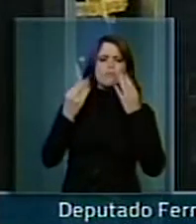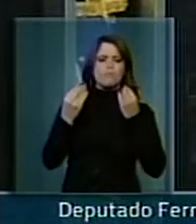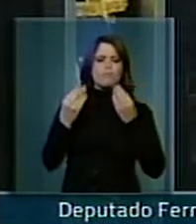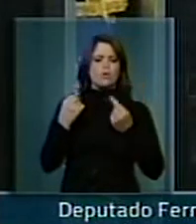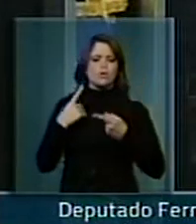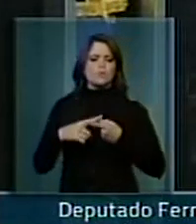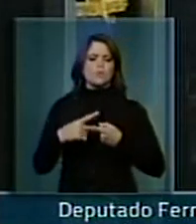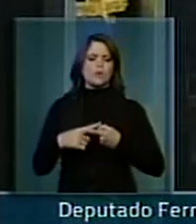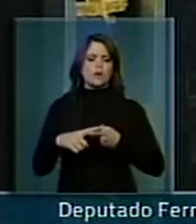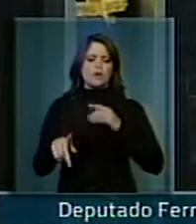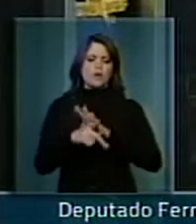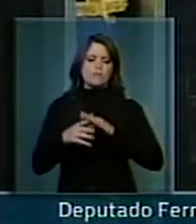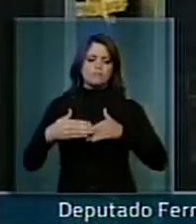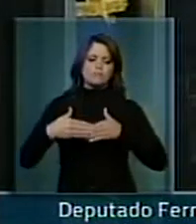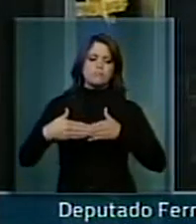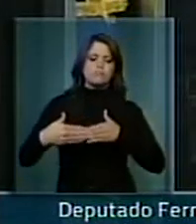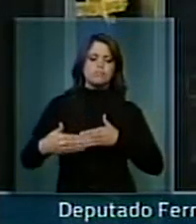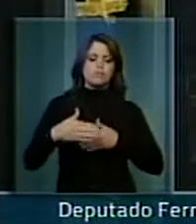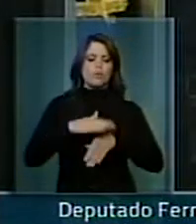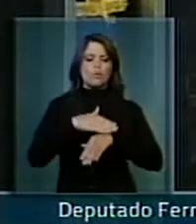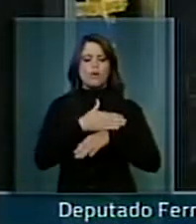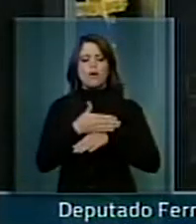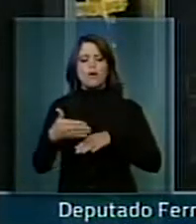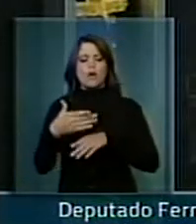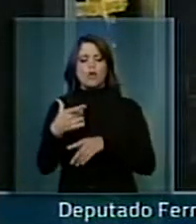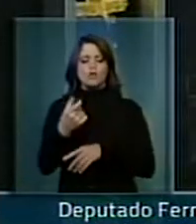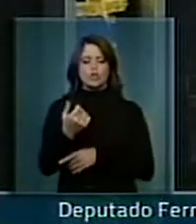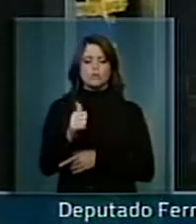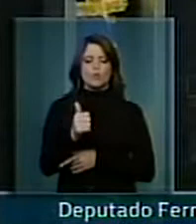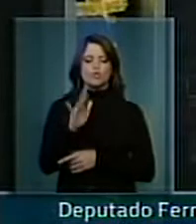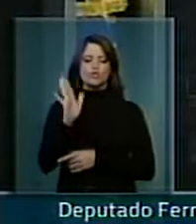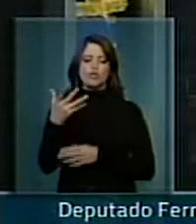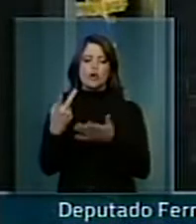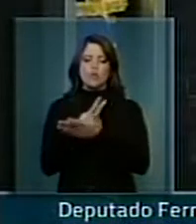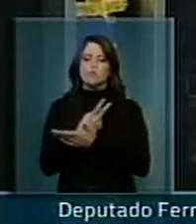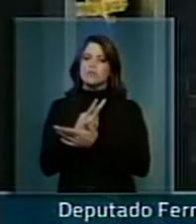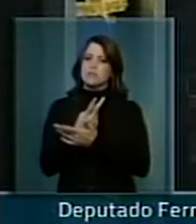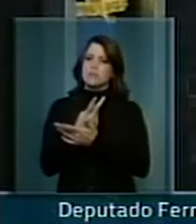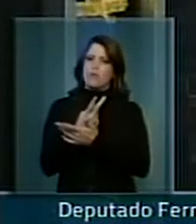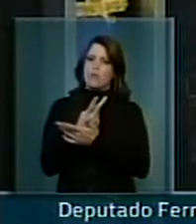porque, no período de 2011, já foram